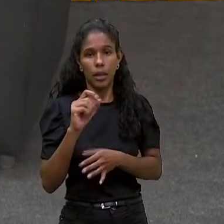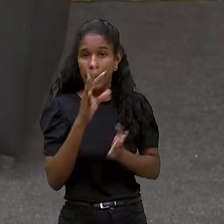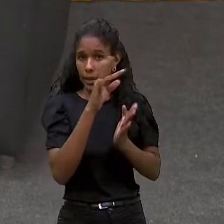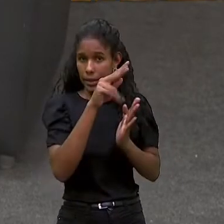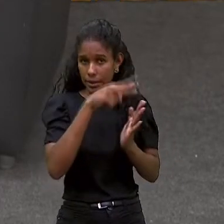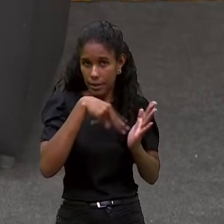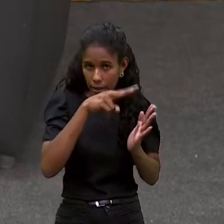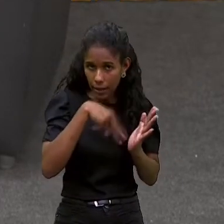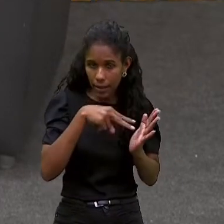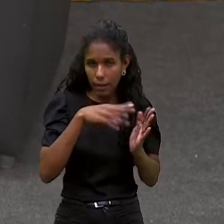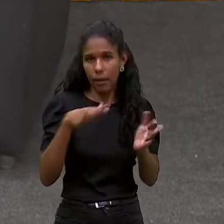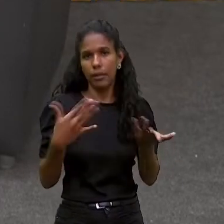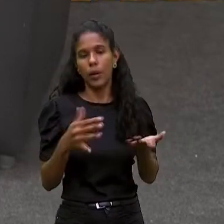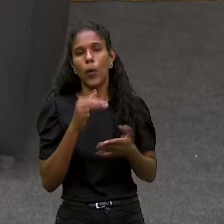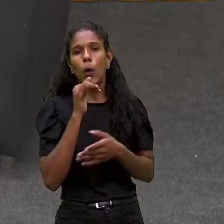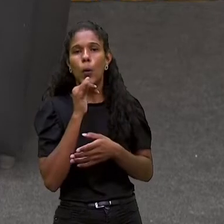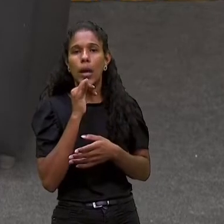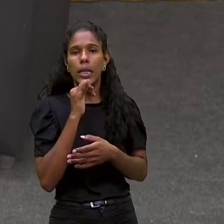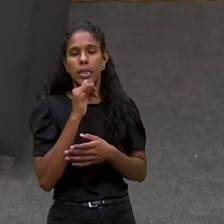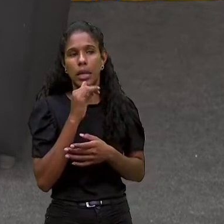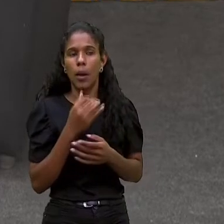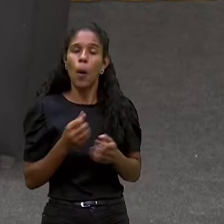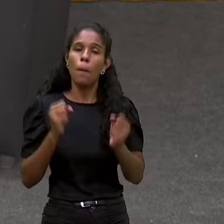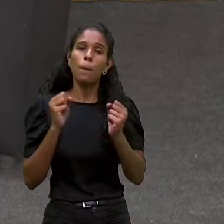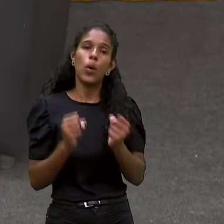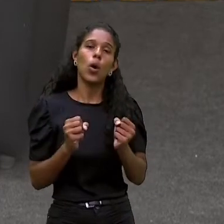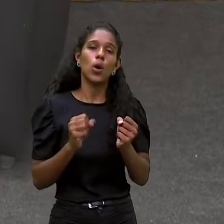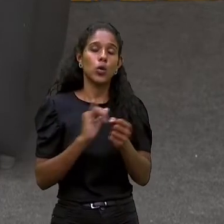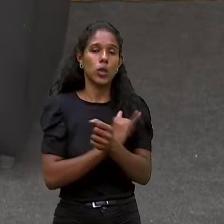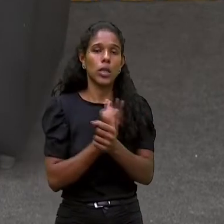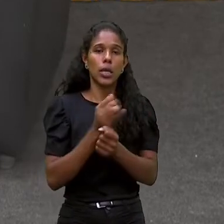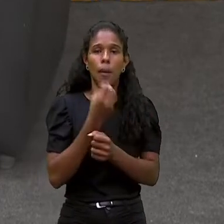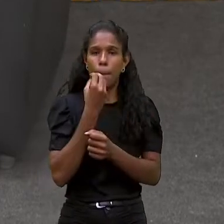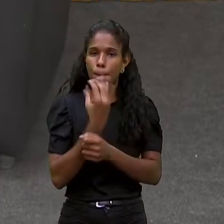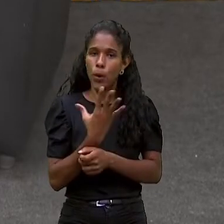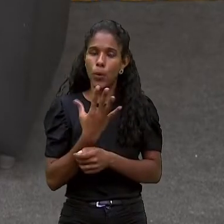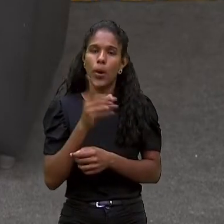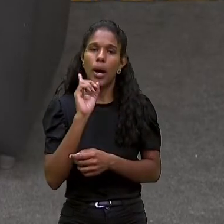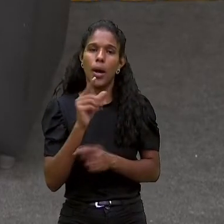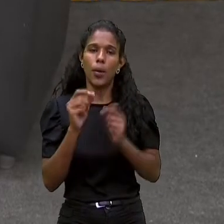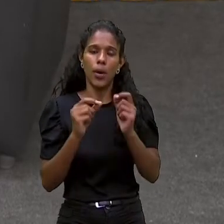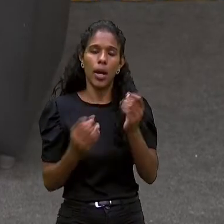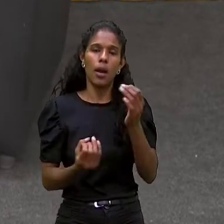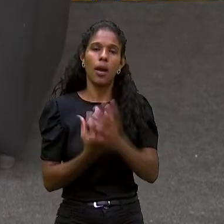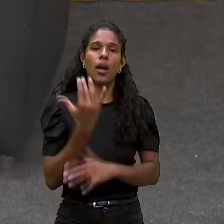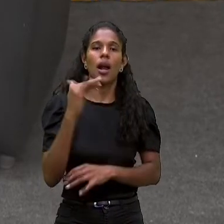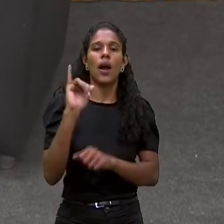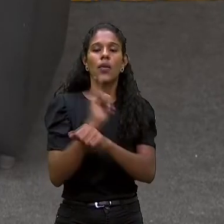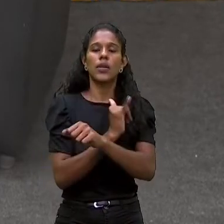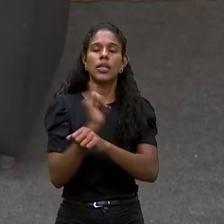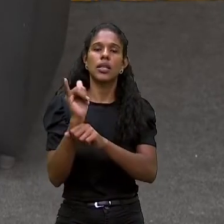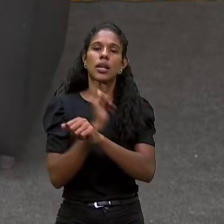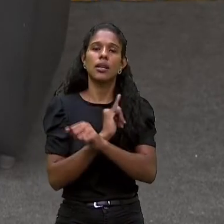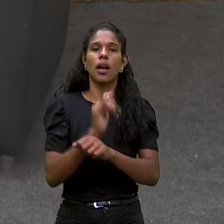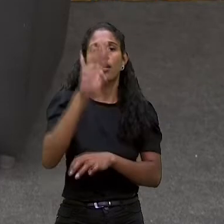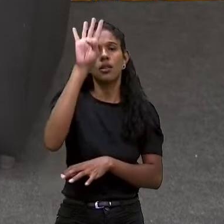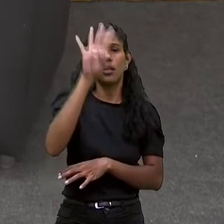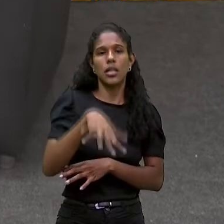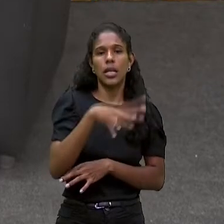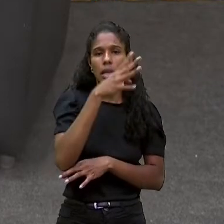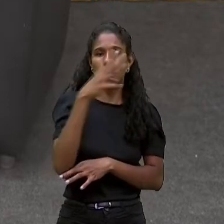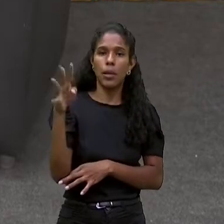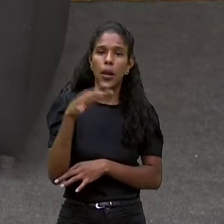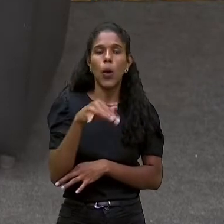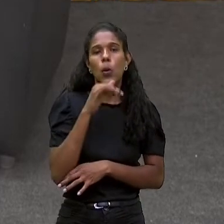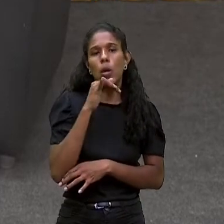e anotar. Olha, eu acordo 6 horas, eu tomo banho, às 7 eu faço isso. Às 8 eu faço aquilo, às 9 eu faço isso, às 10 eu faço isso, às 11 eu